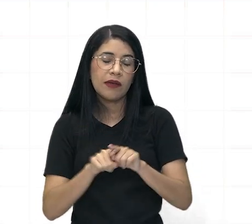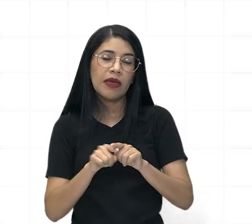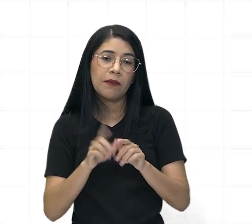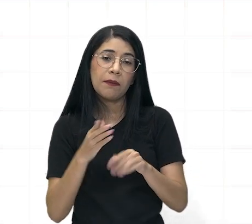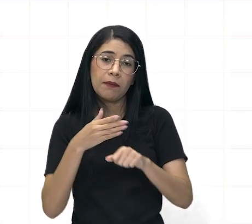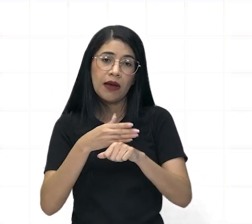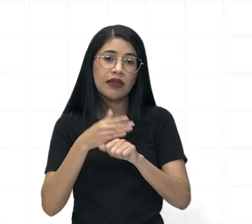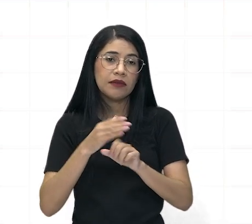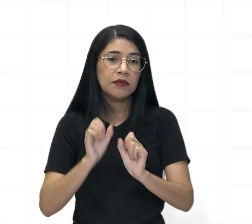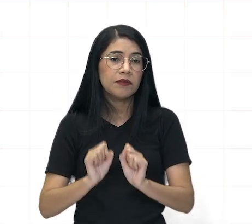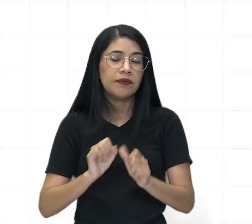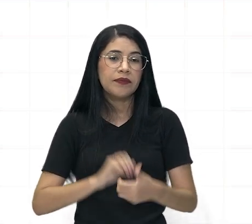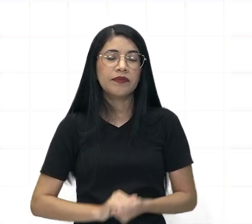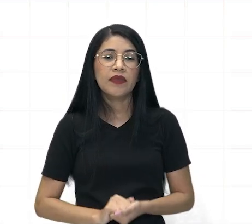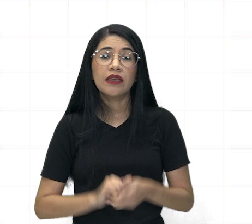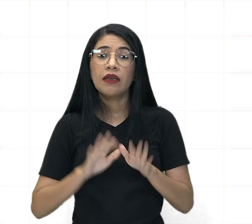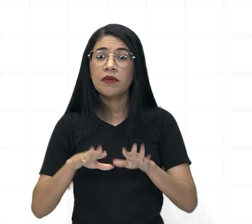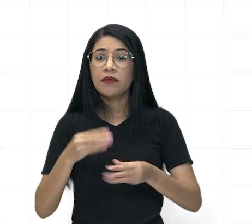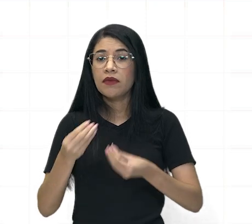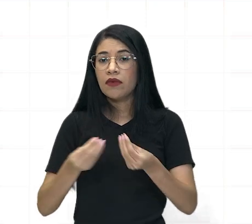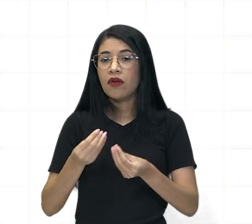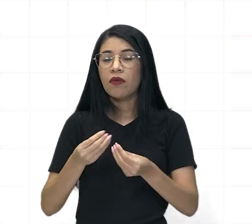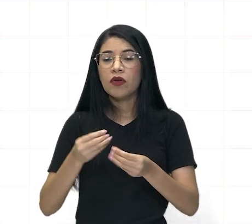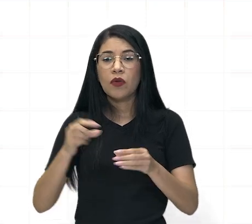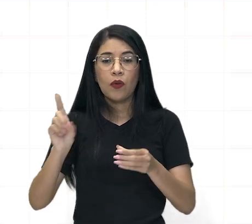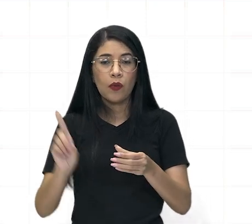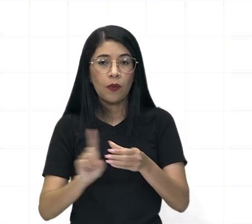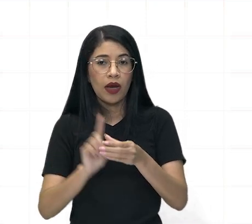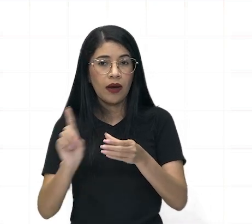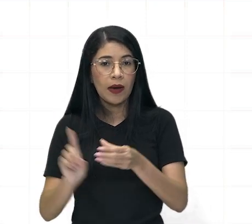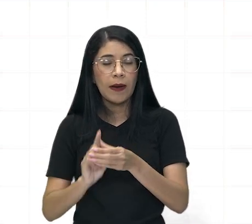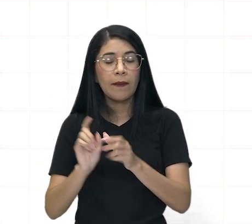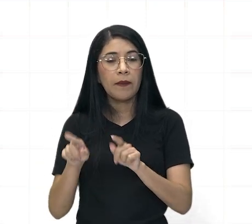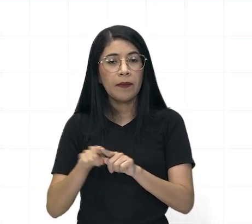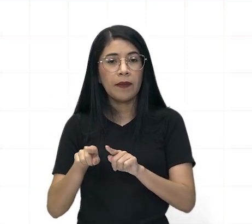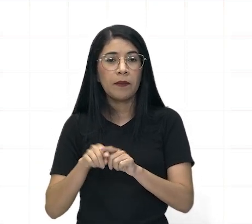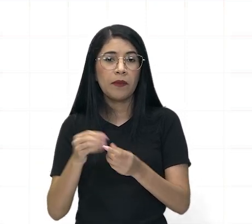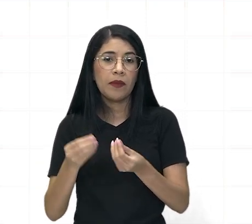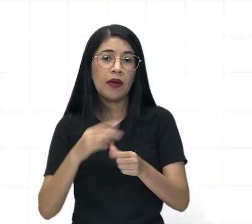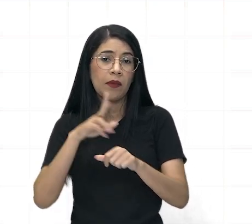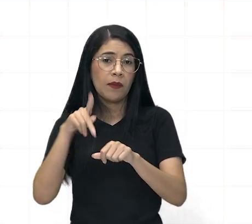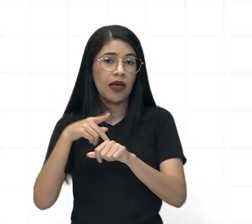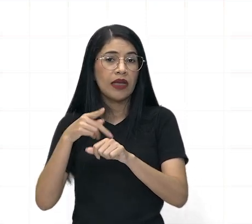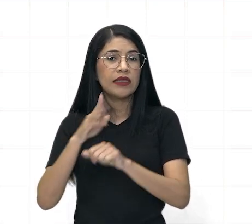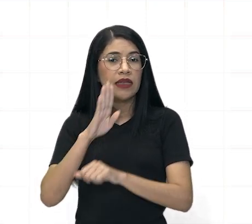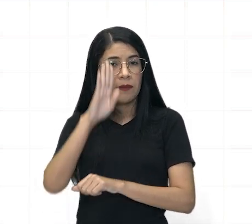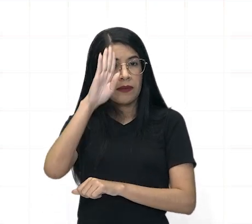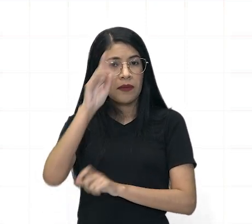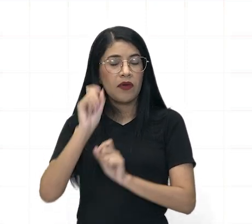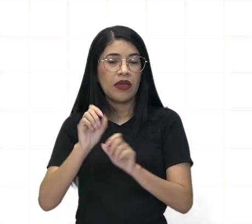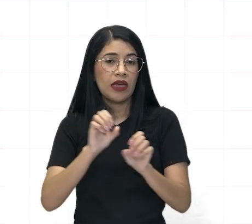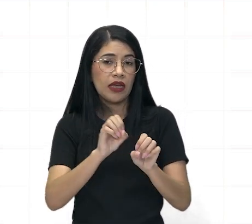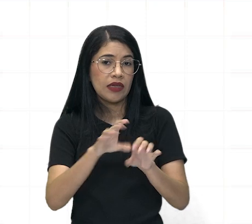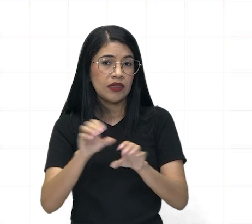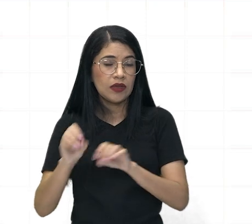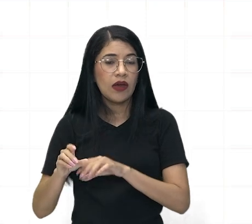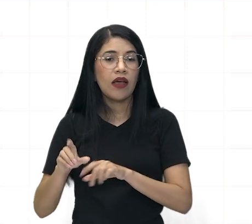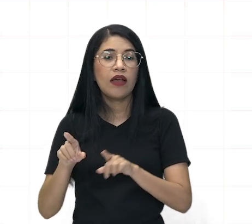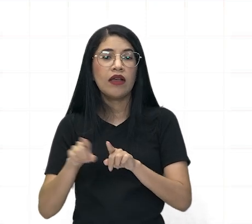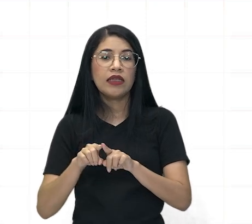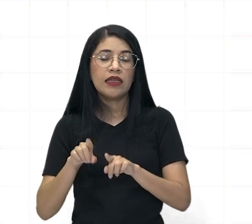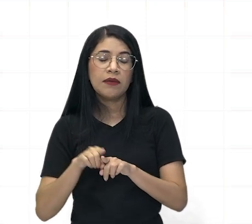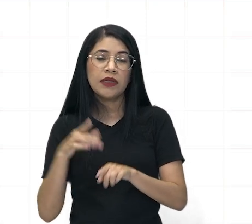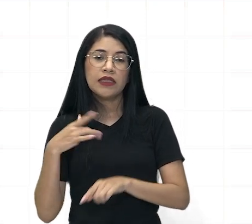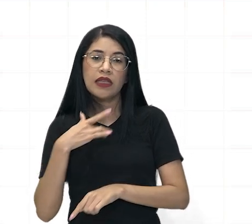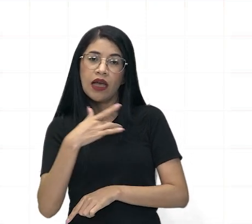forma, dentre os seus membros existem países com destaque acentuado em educação, saúde e também em